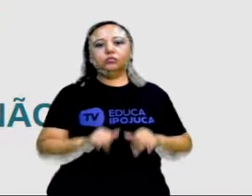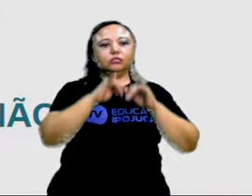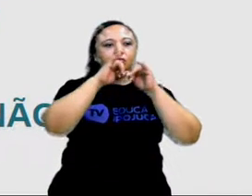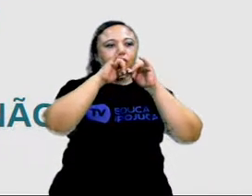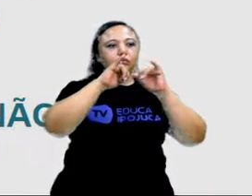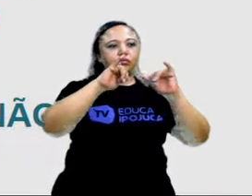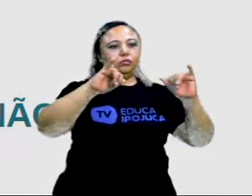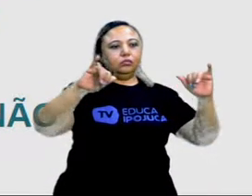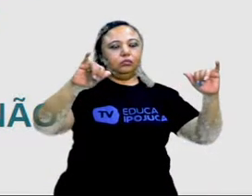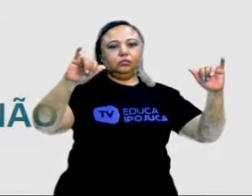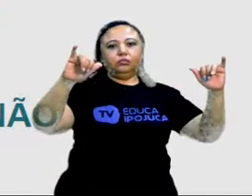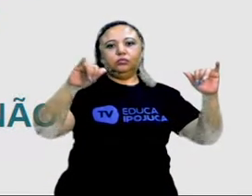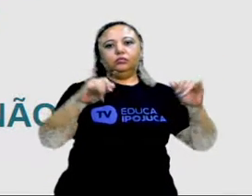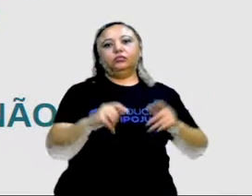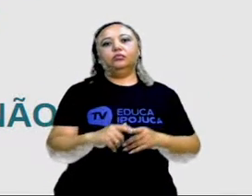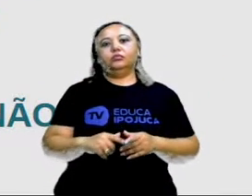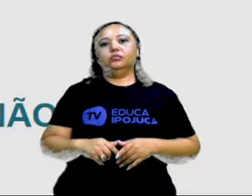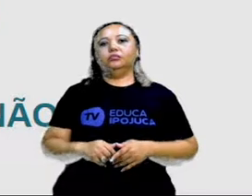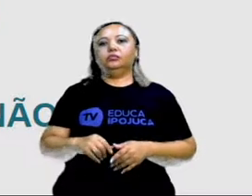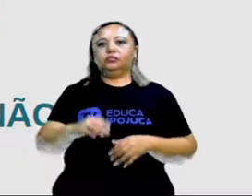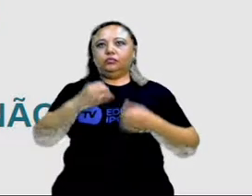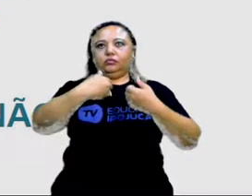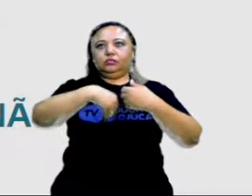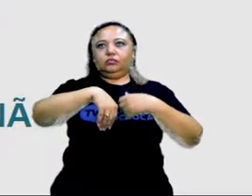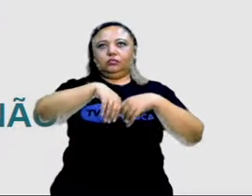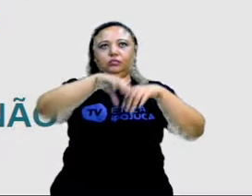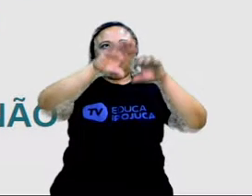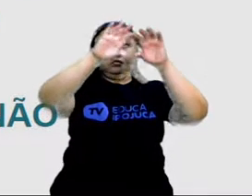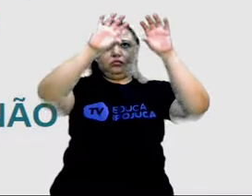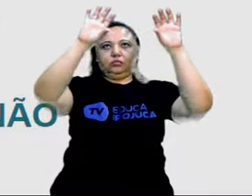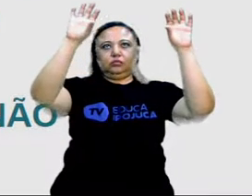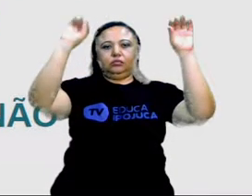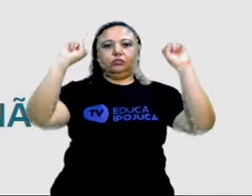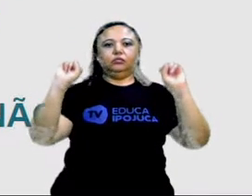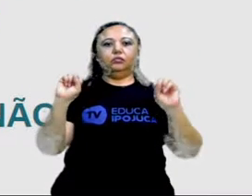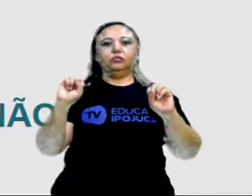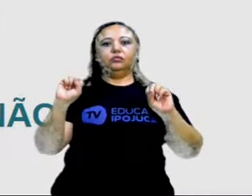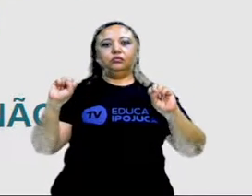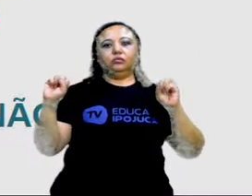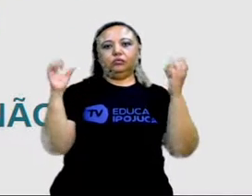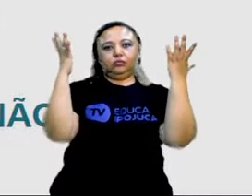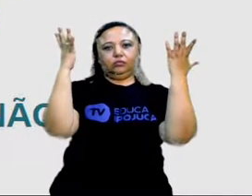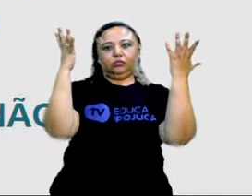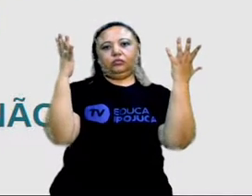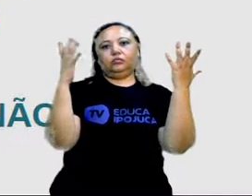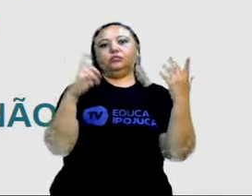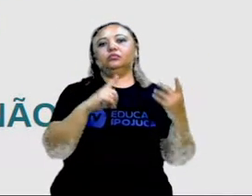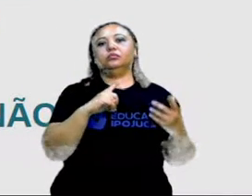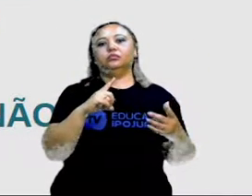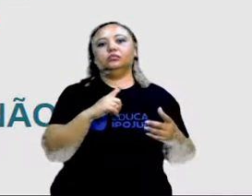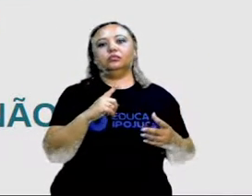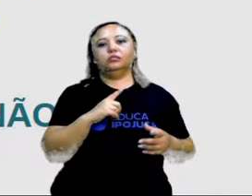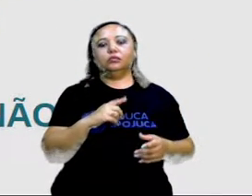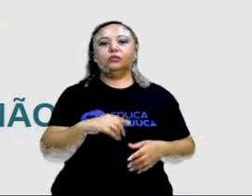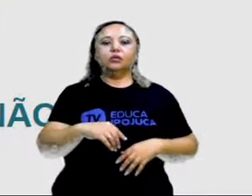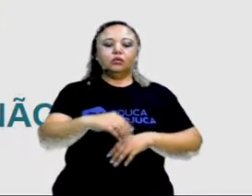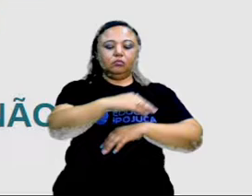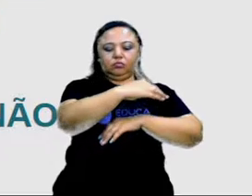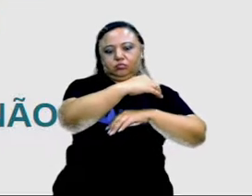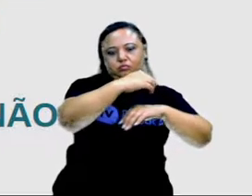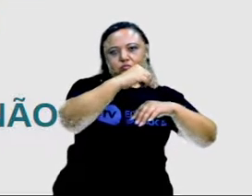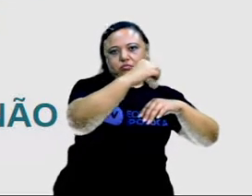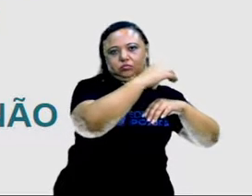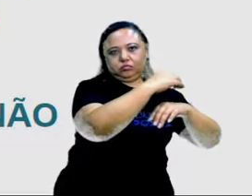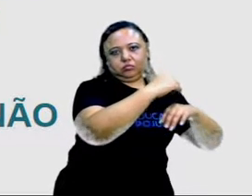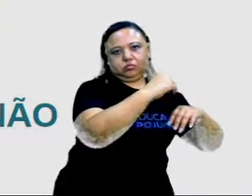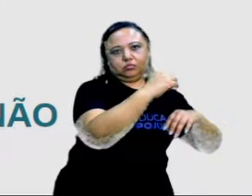notícia que havia uma festa no Céu. Porém, só foram convidados